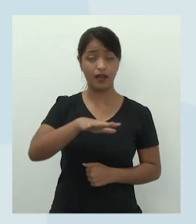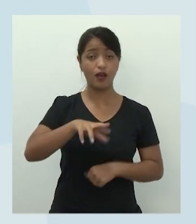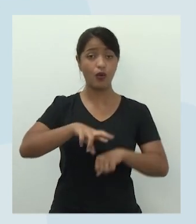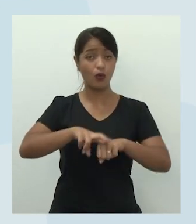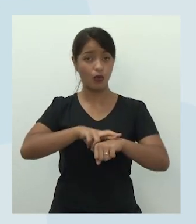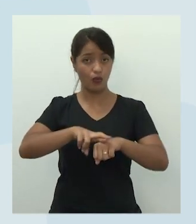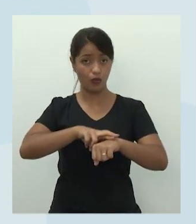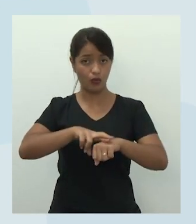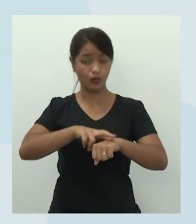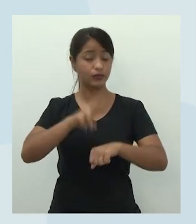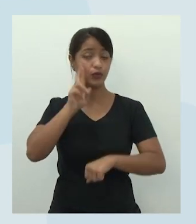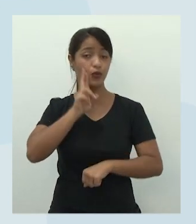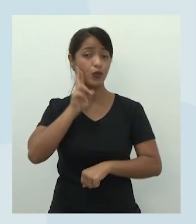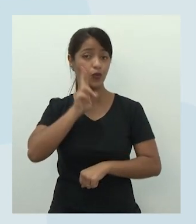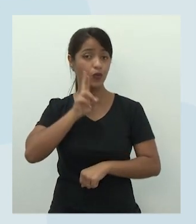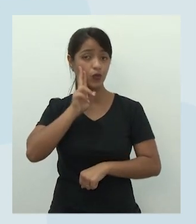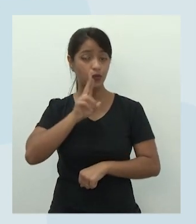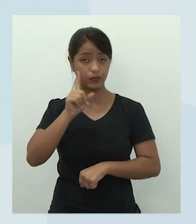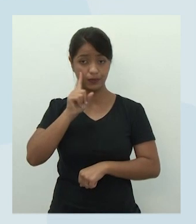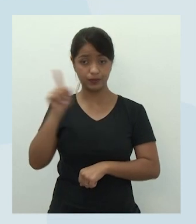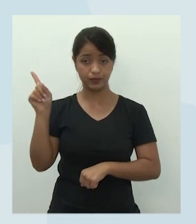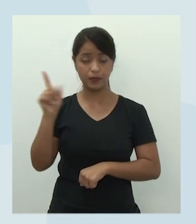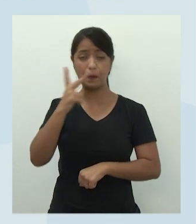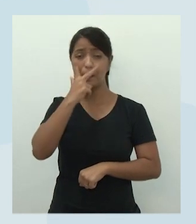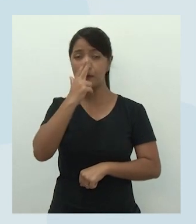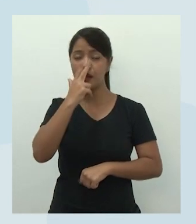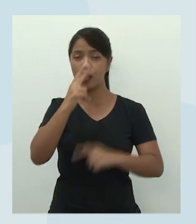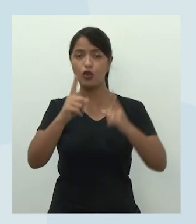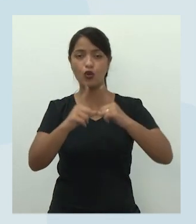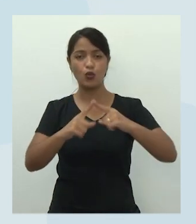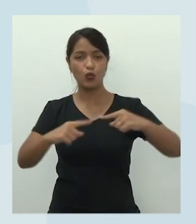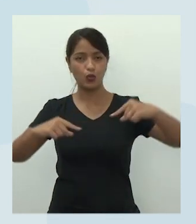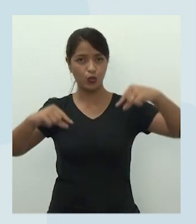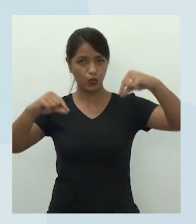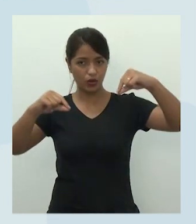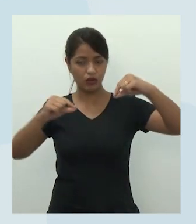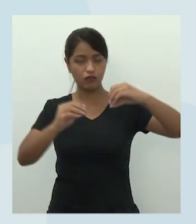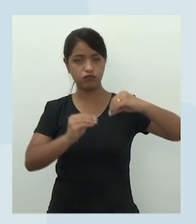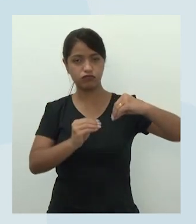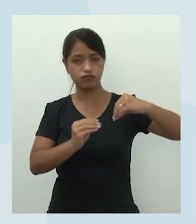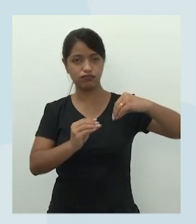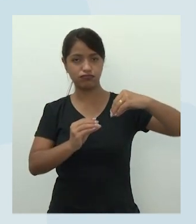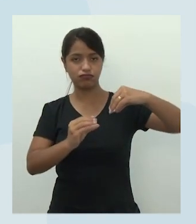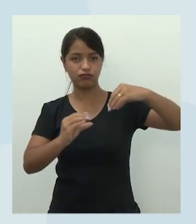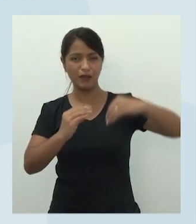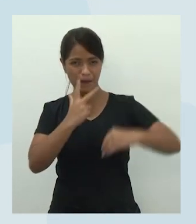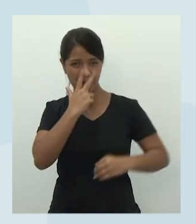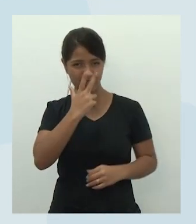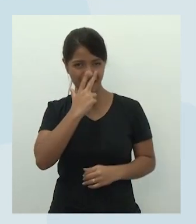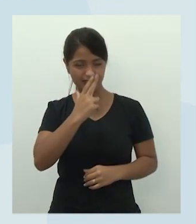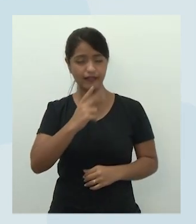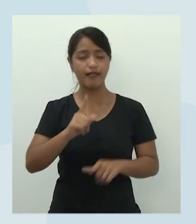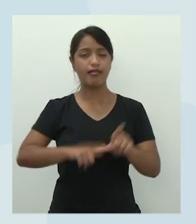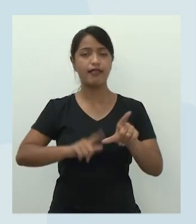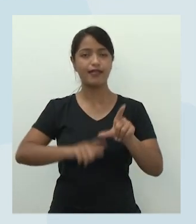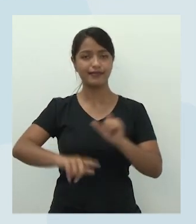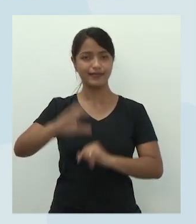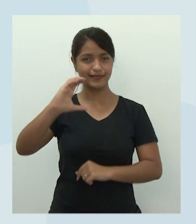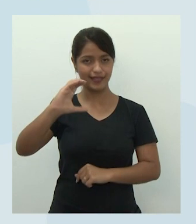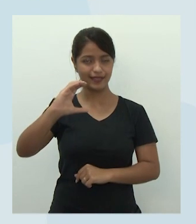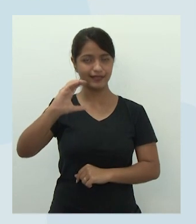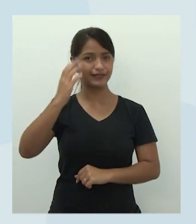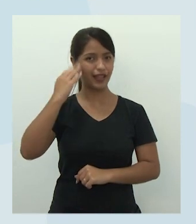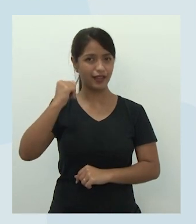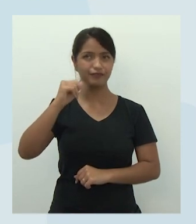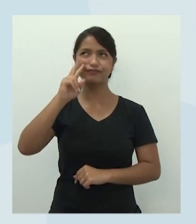estão vendo tem um formato de lua crescente, né? A lua crescente, ela parece uma letra C no céu, e vocês